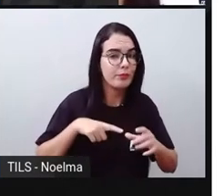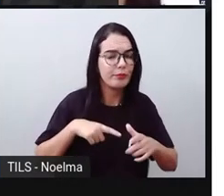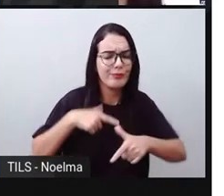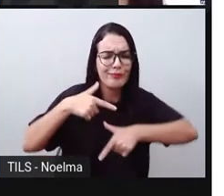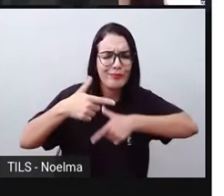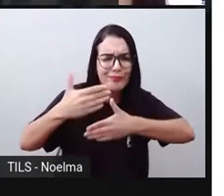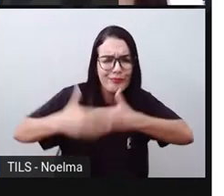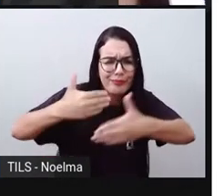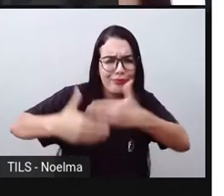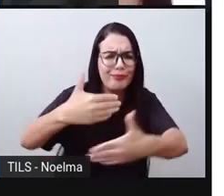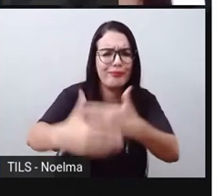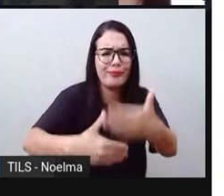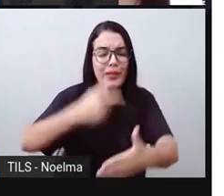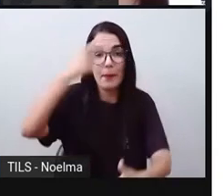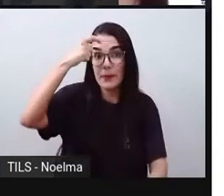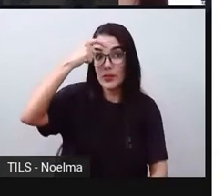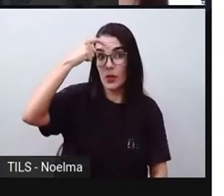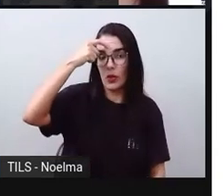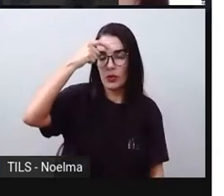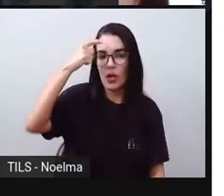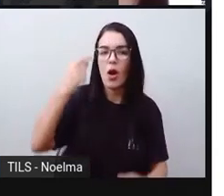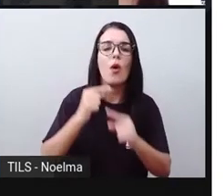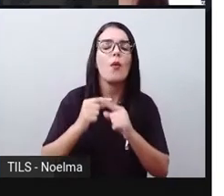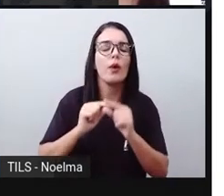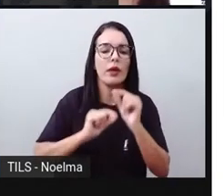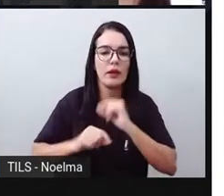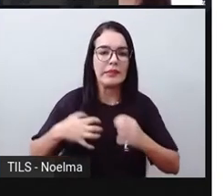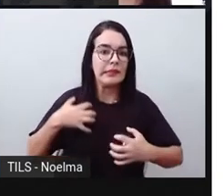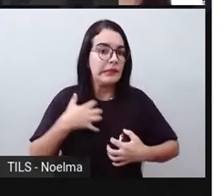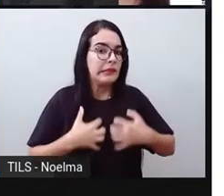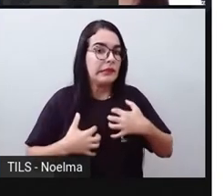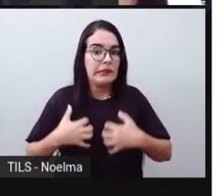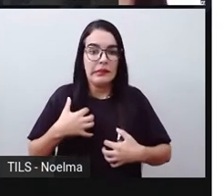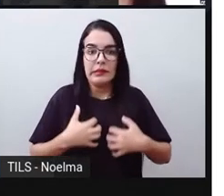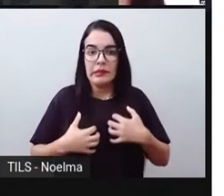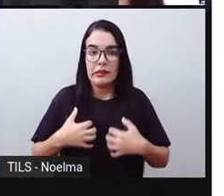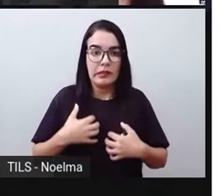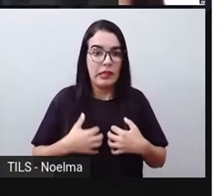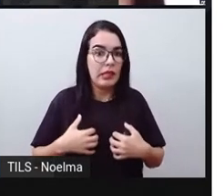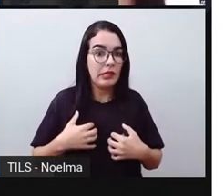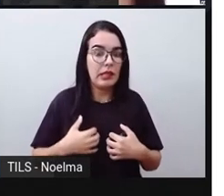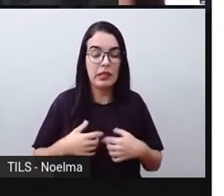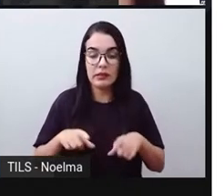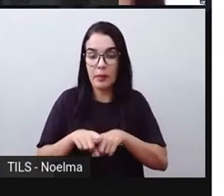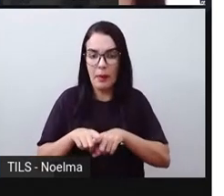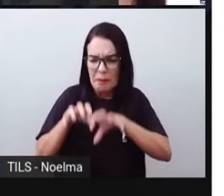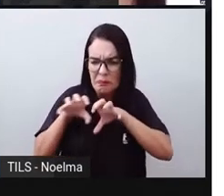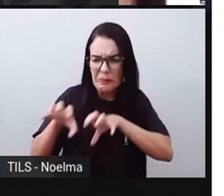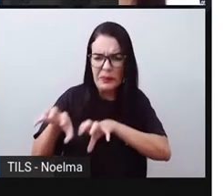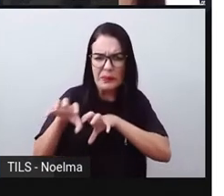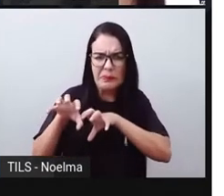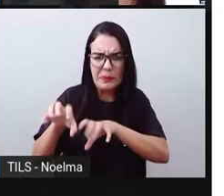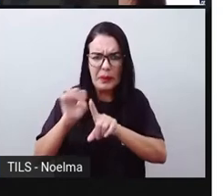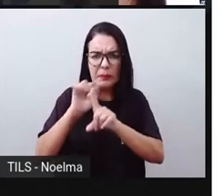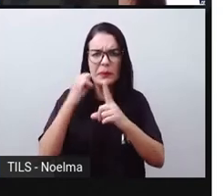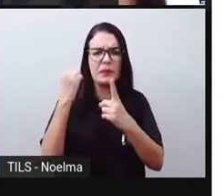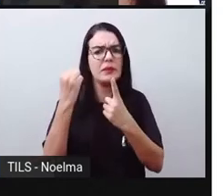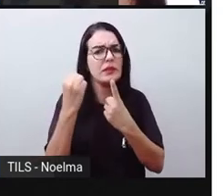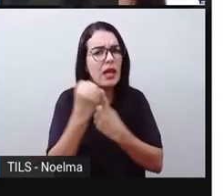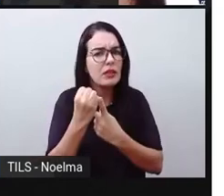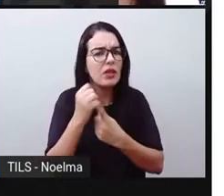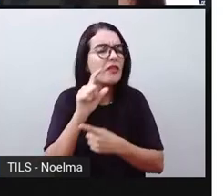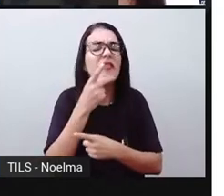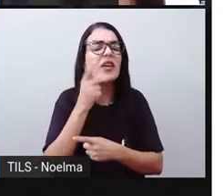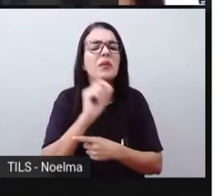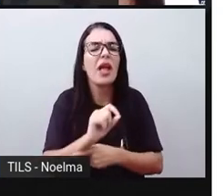a uma série de consequências psicológicas, como ansiedade e pressões sociais para o chamado corpo